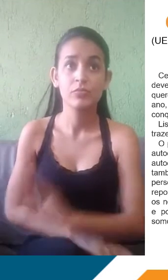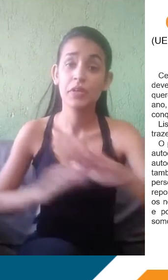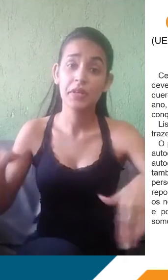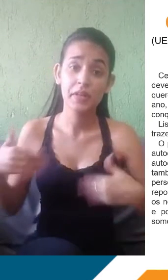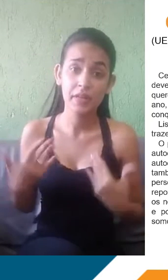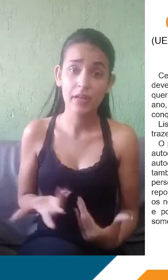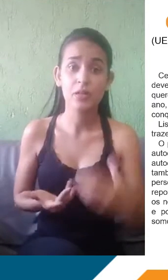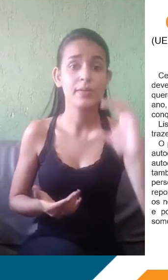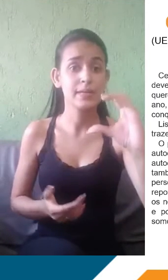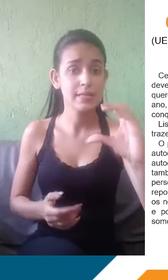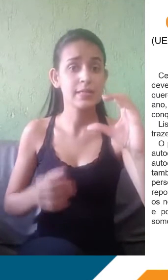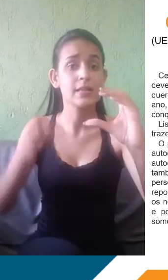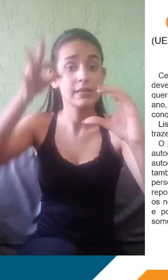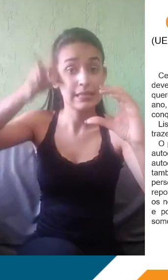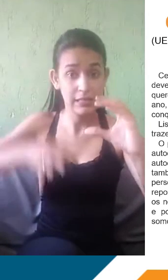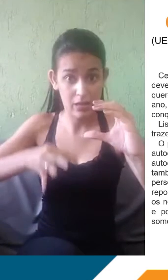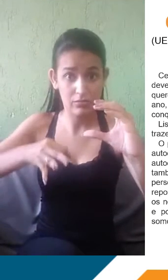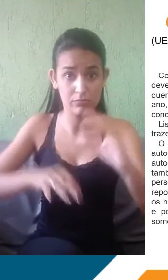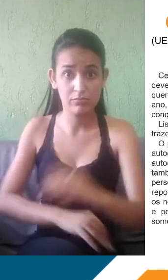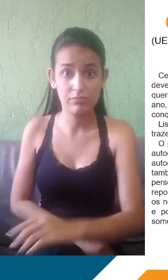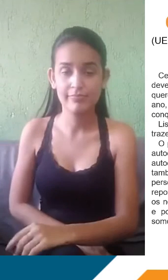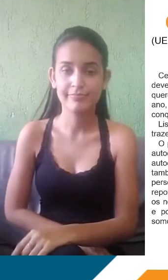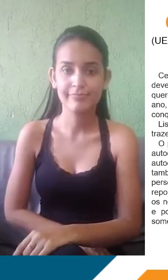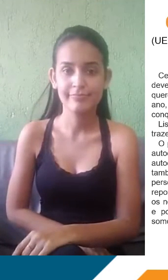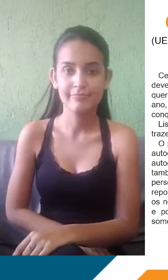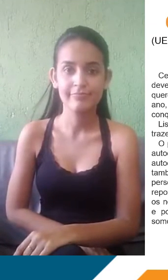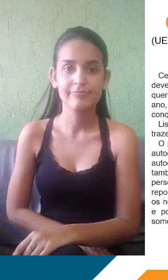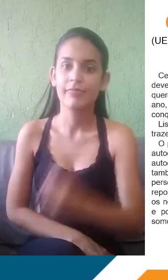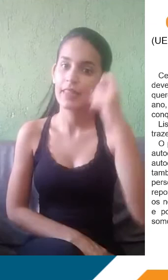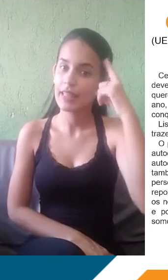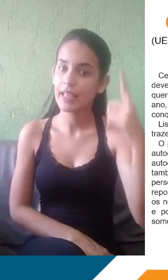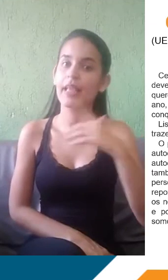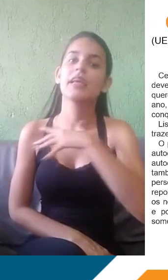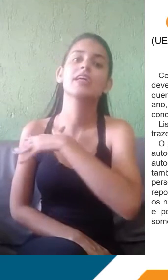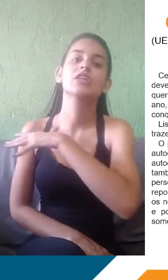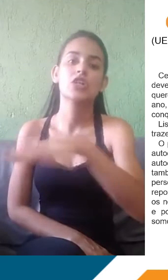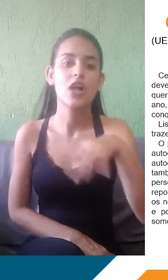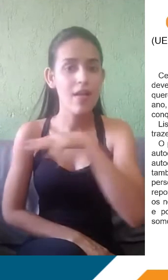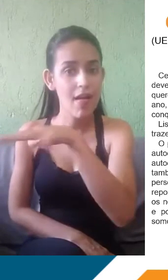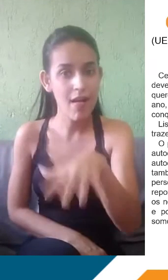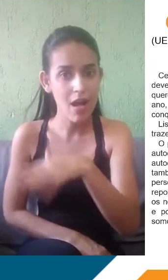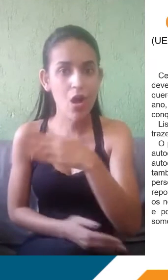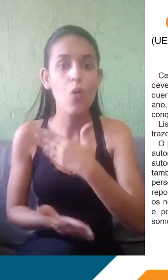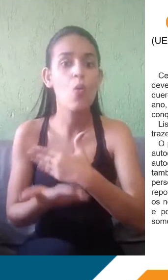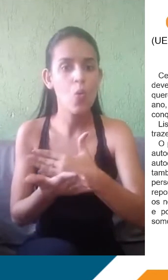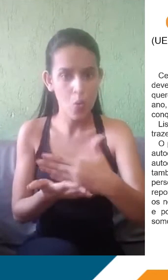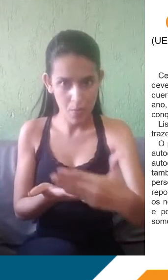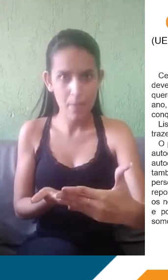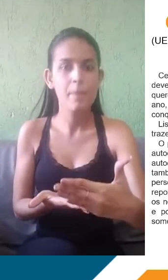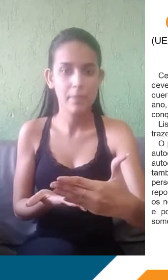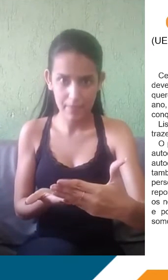fim, só nos resta a opção C, que é a alternativa correta, já que a premissa geral, a afirmação genérica, é